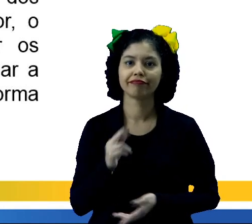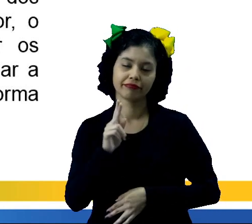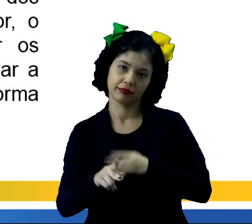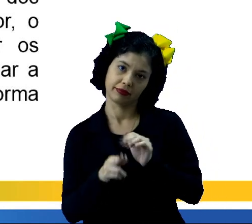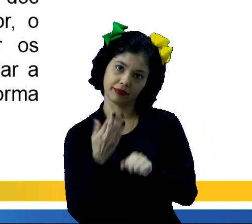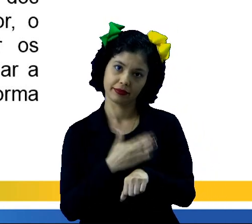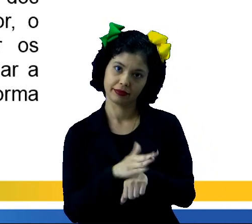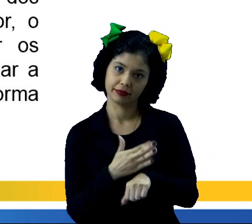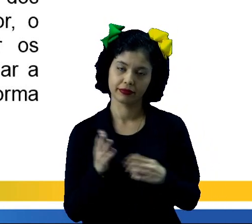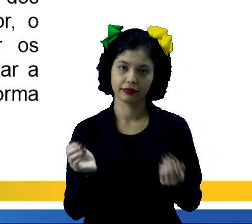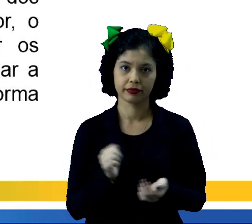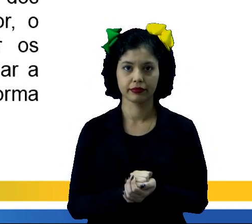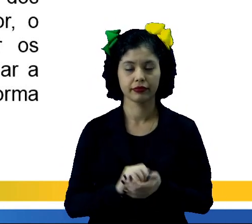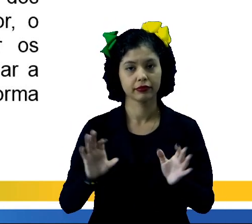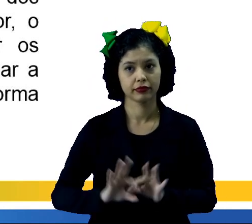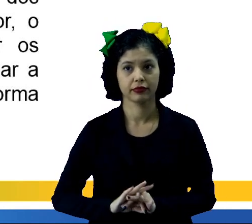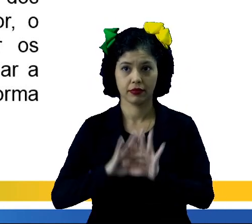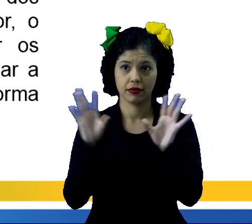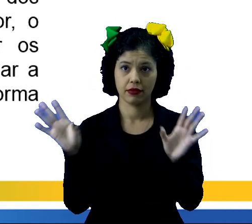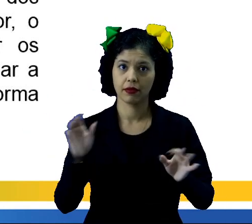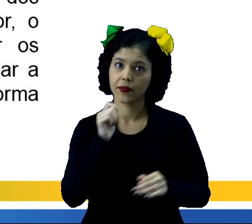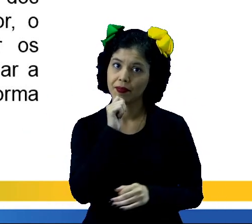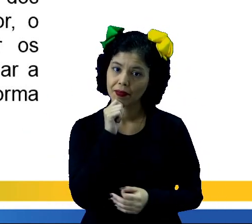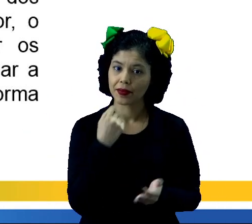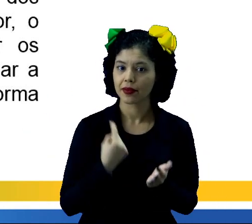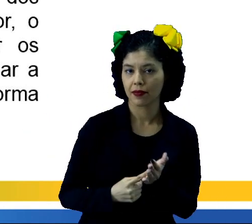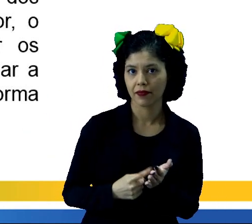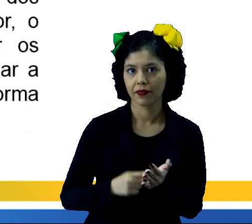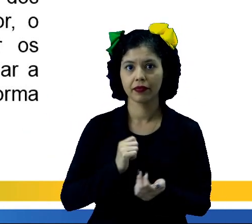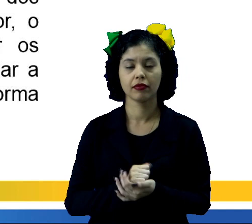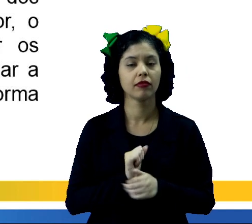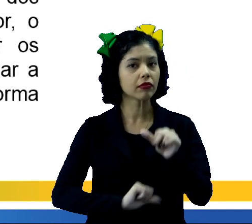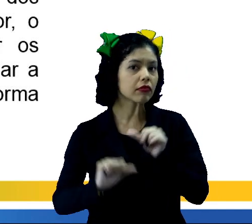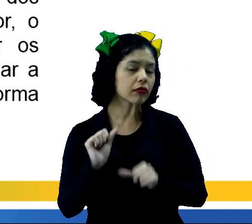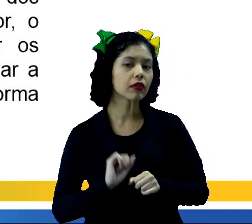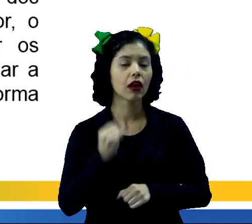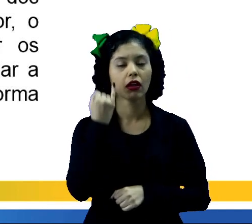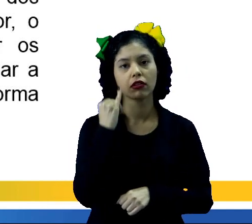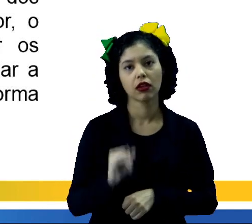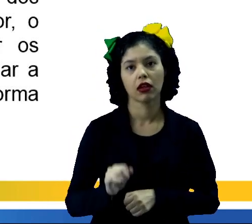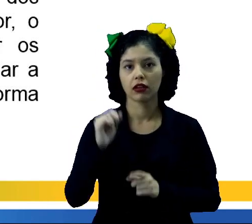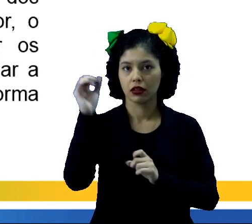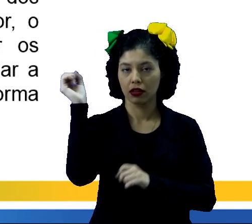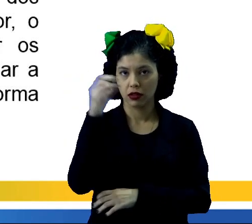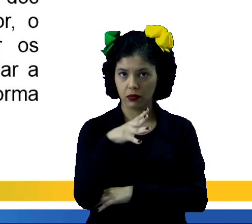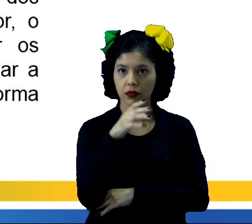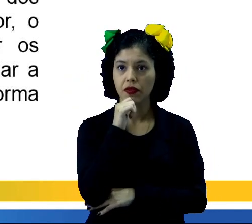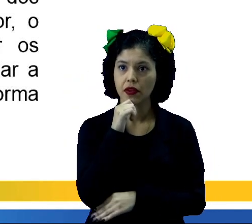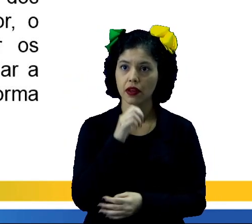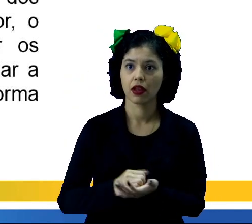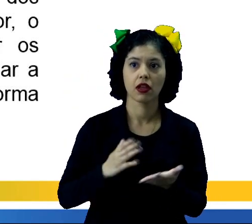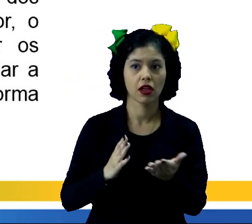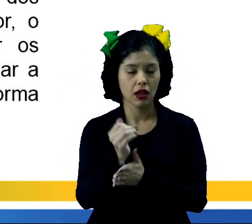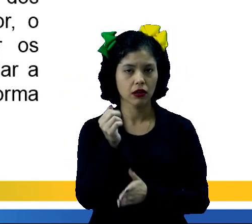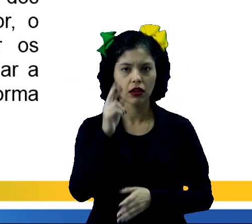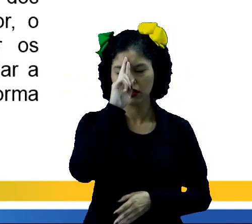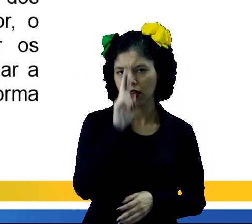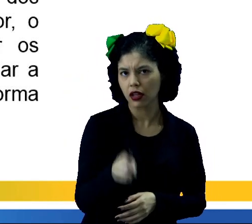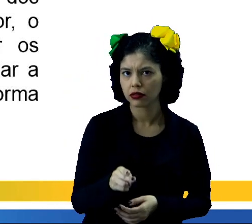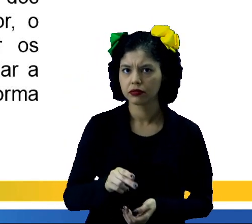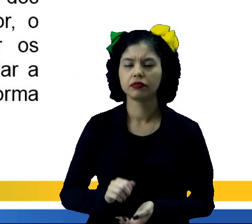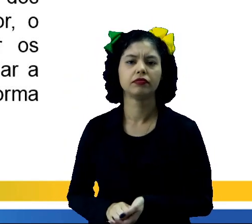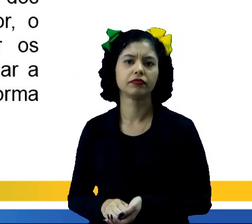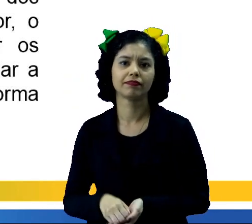civilizatórios restringem a liberdade dos colonos, o que marca uma oposição aos ideais iluministas de independência, razão,